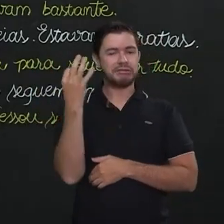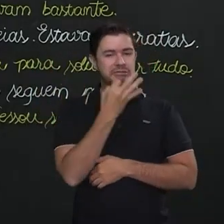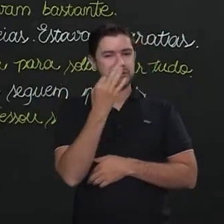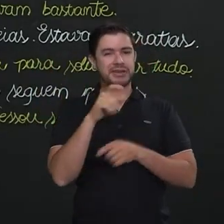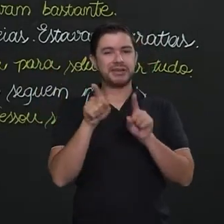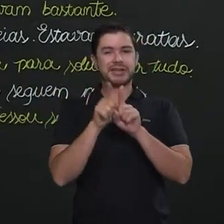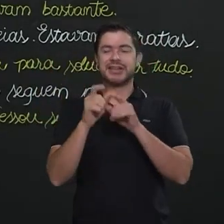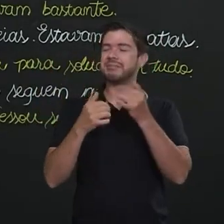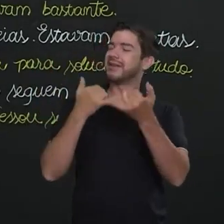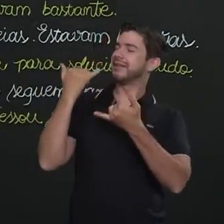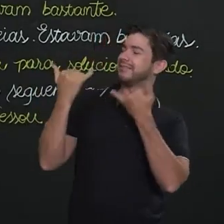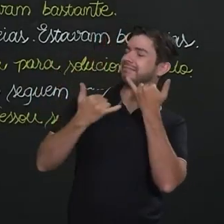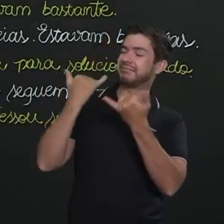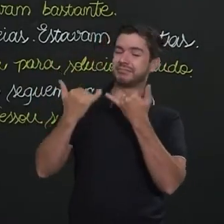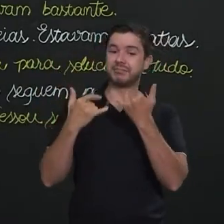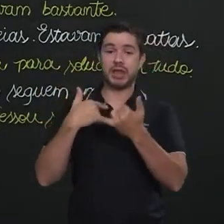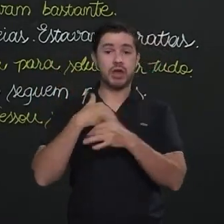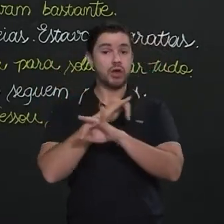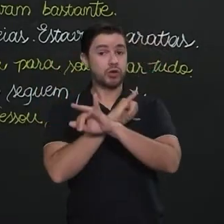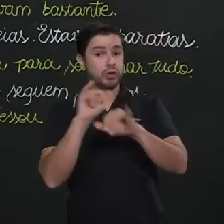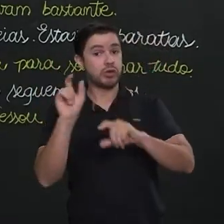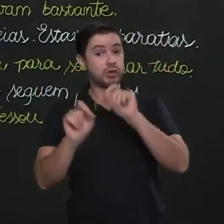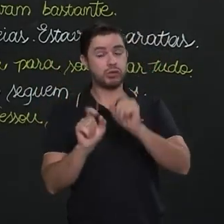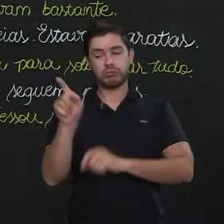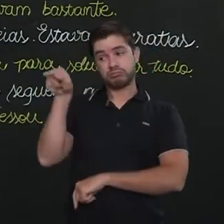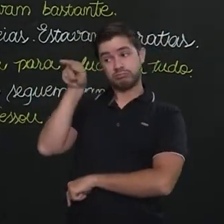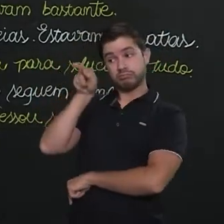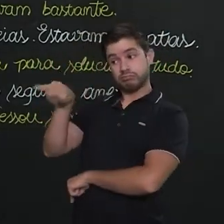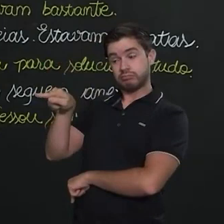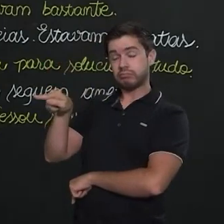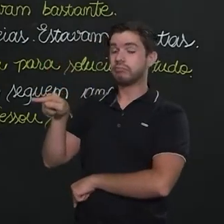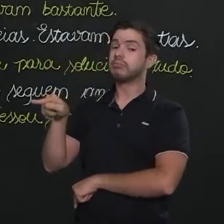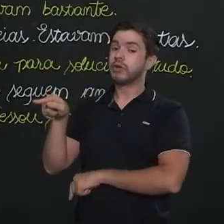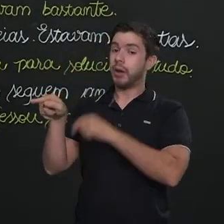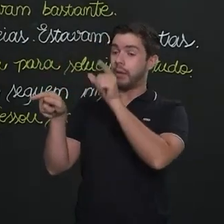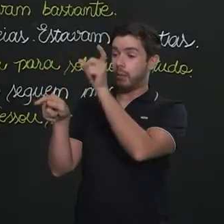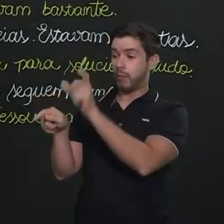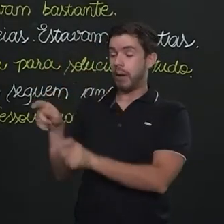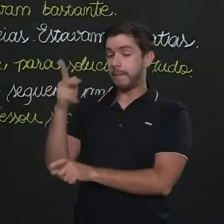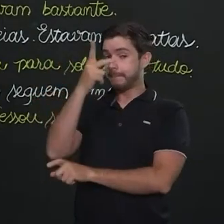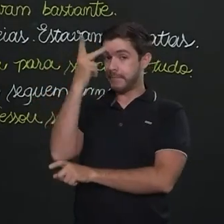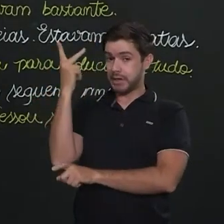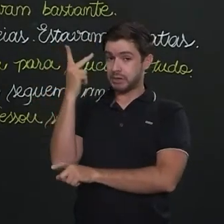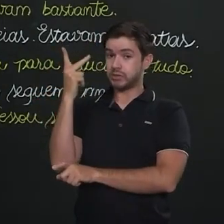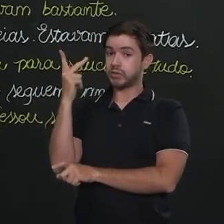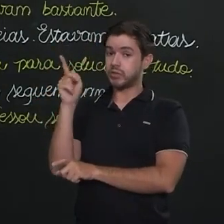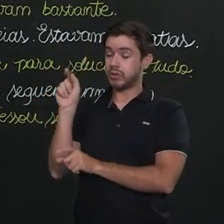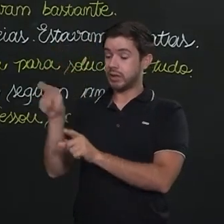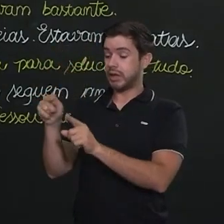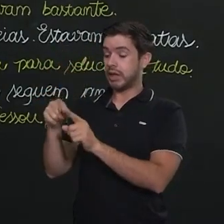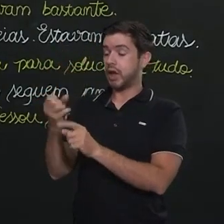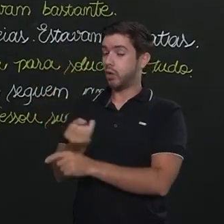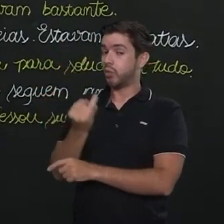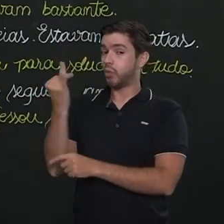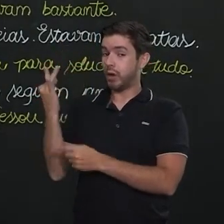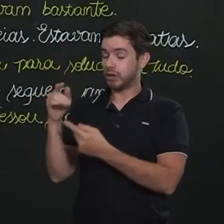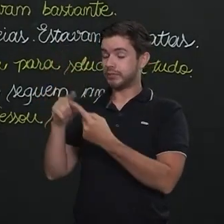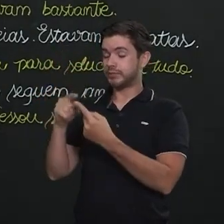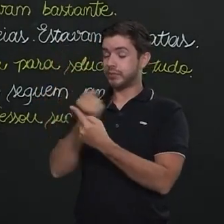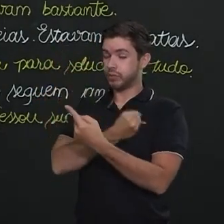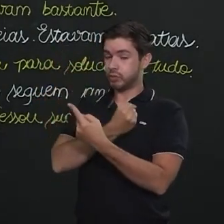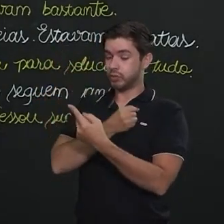de algo, estou falando de alguém, marcado aqui por relações de gênero e de número, gênero